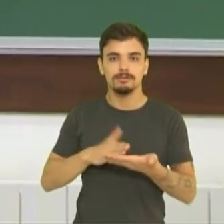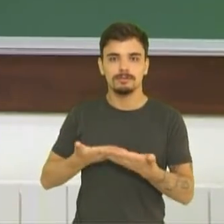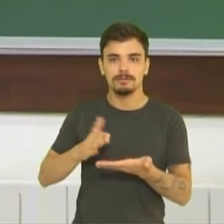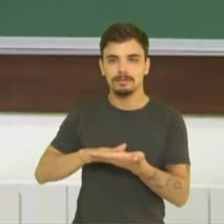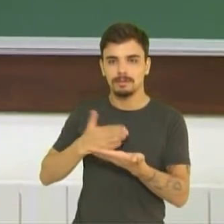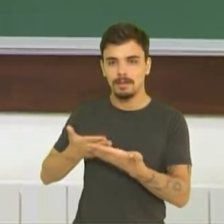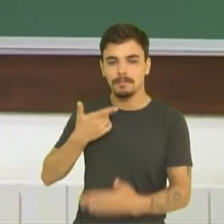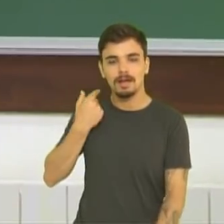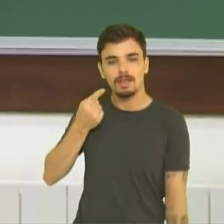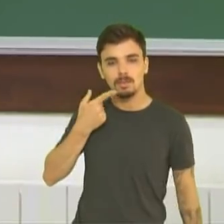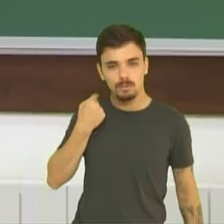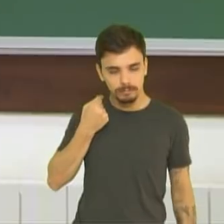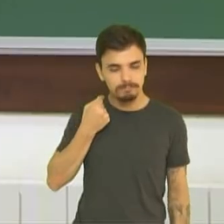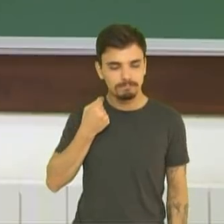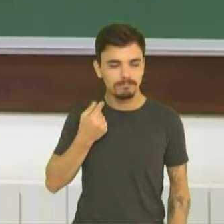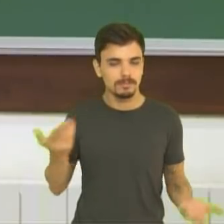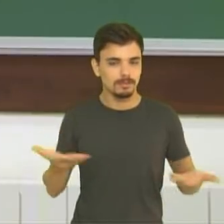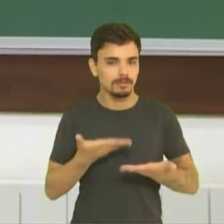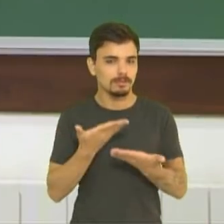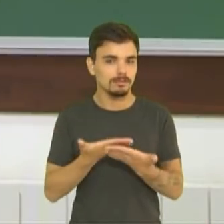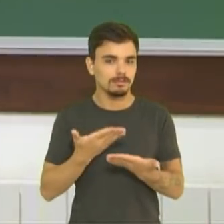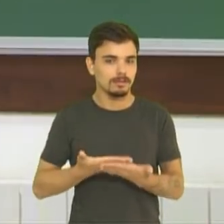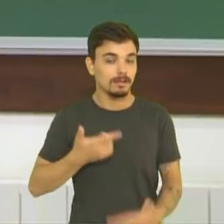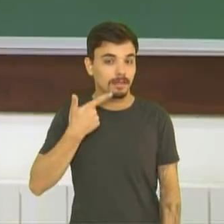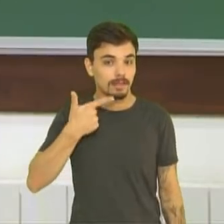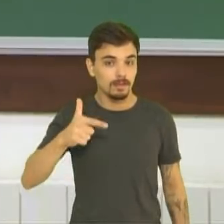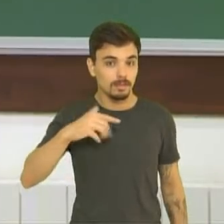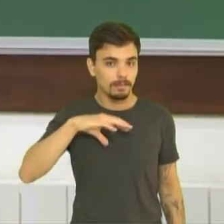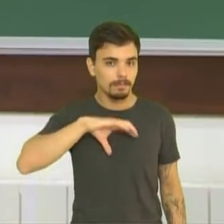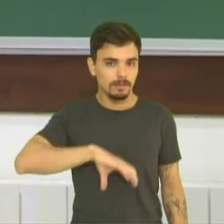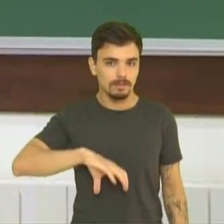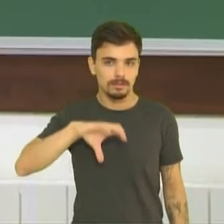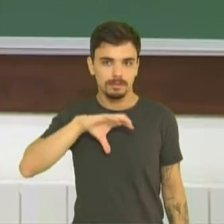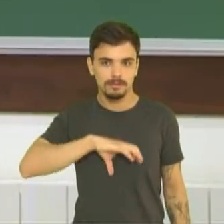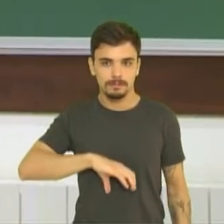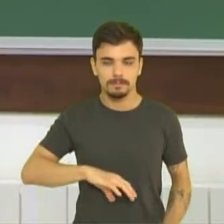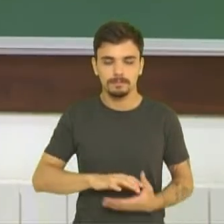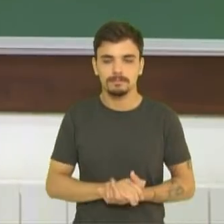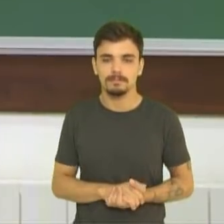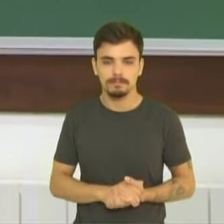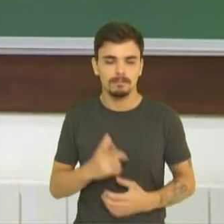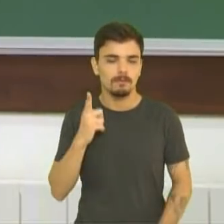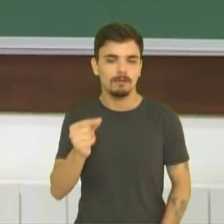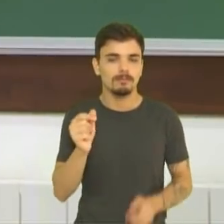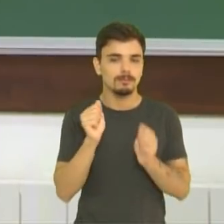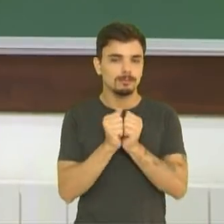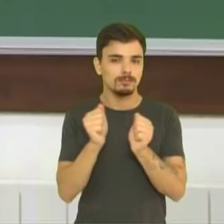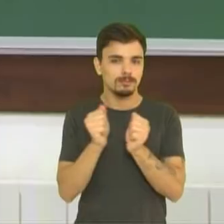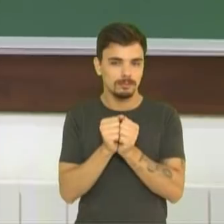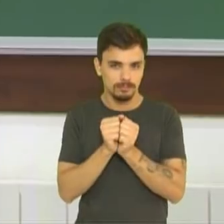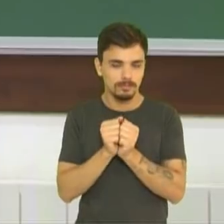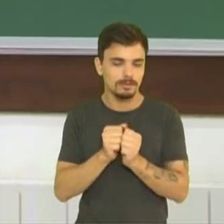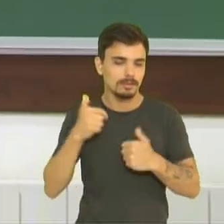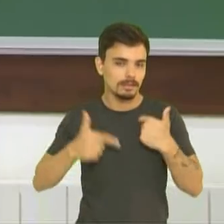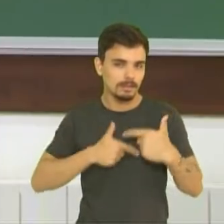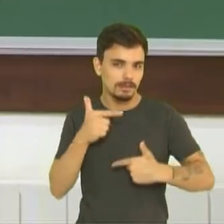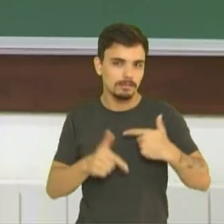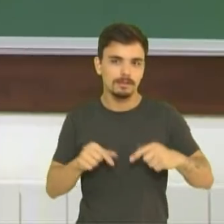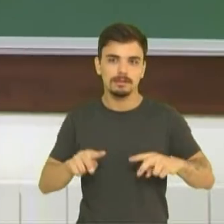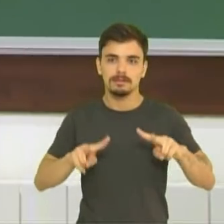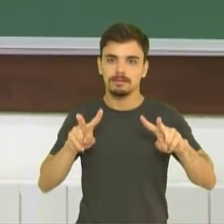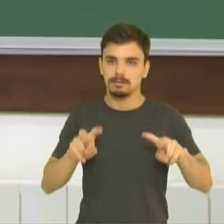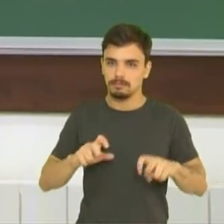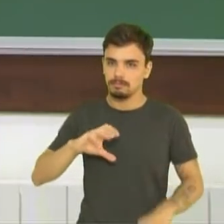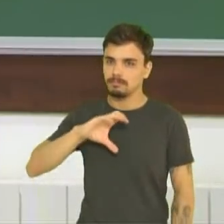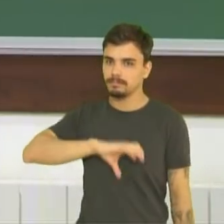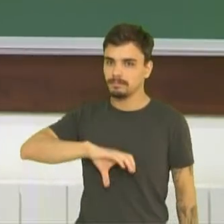amigo Cadu para nossa aula de língua portuguesa. Vem comigo, vamos trabalhar um pouquinho de língua